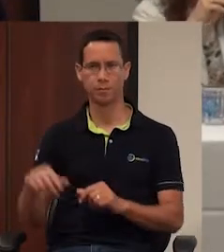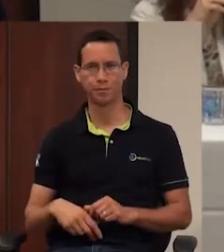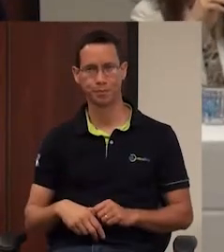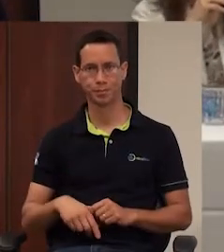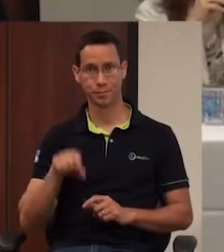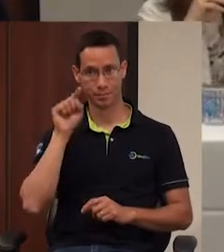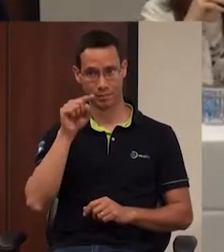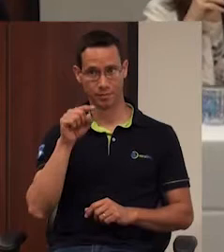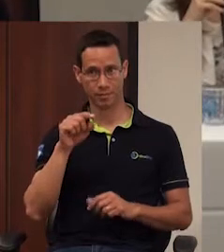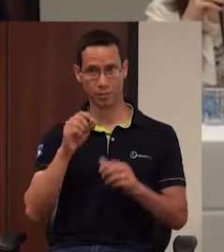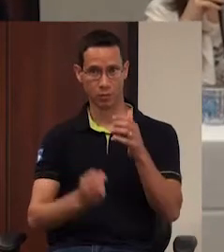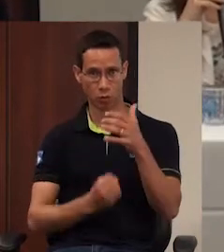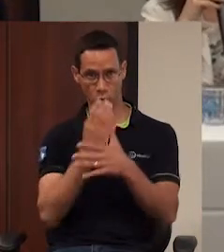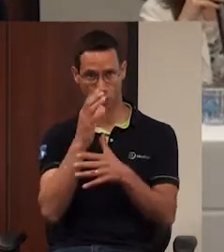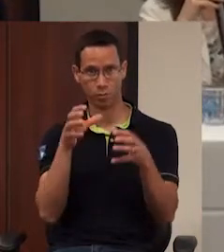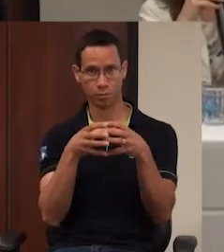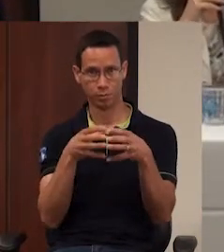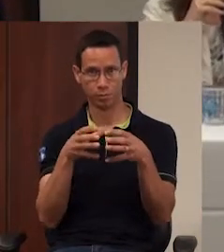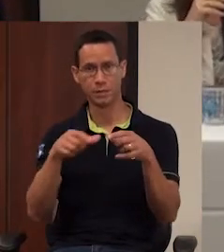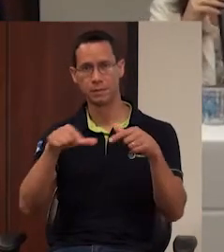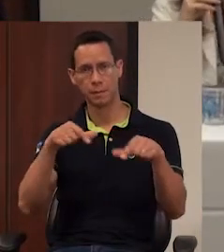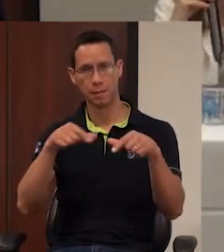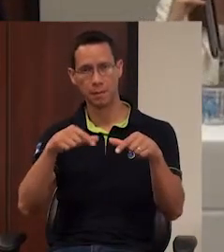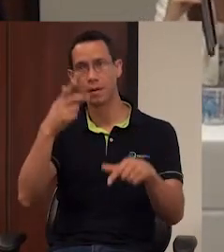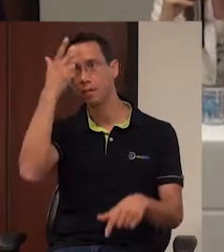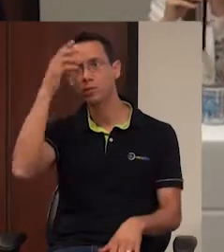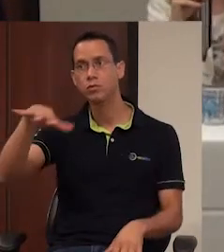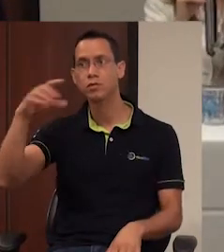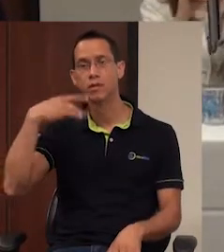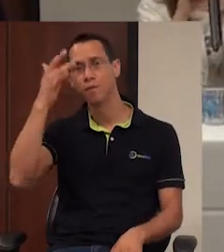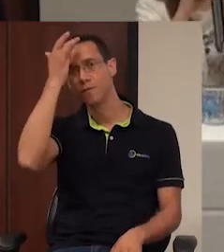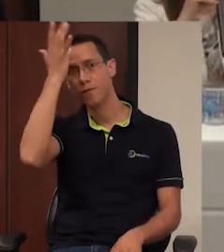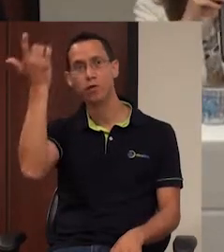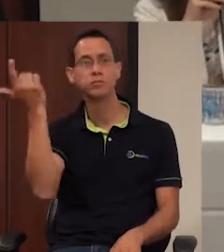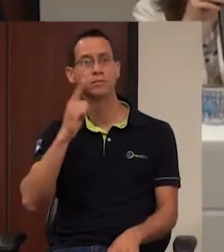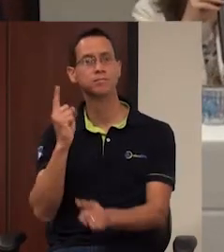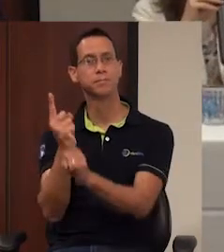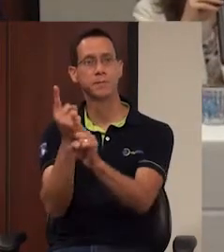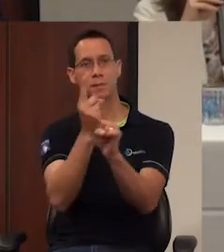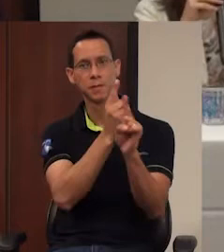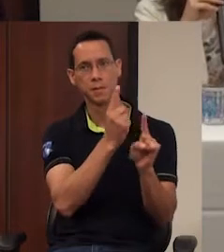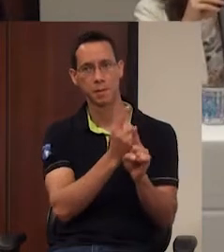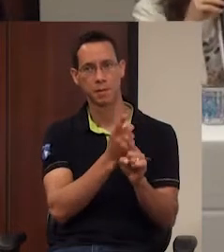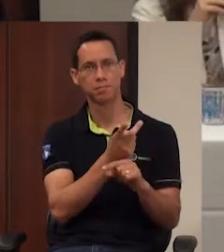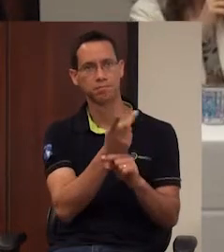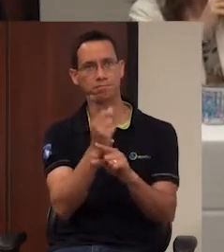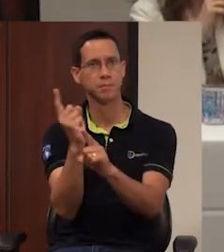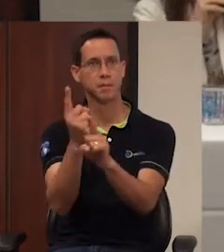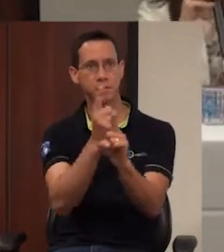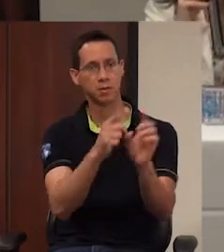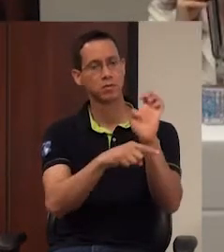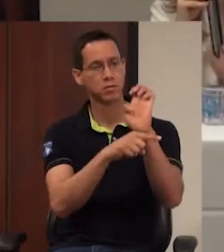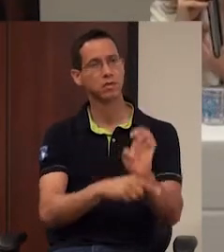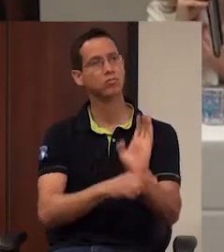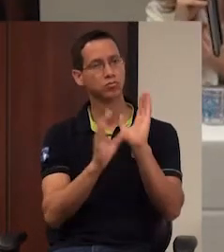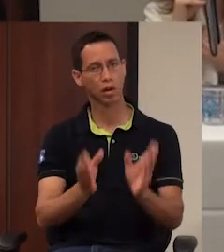esse grupo para trabalhar numa reforma para que essas pessoas tivessem um apoio para melhor aproveitar essa estrutura de suporte que o Estado